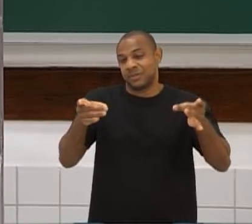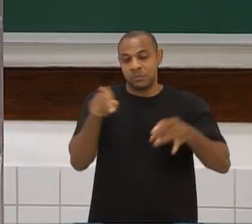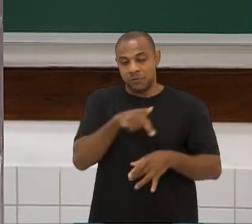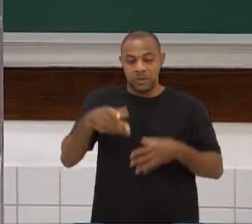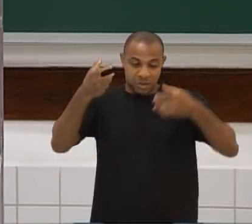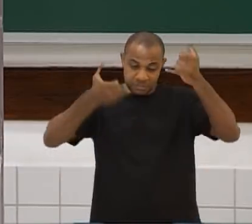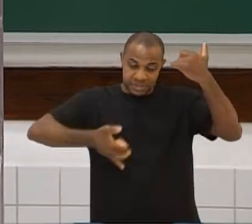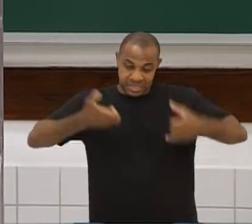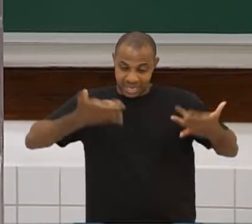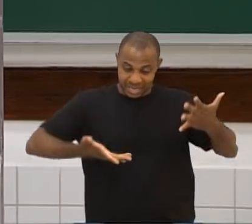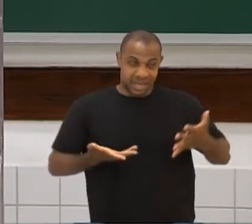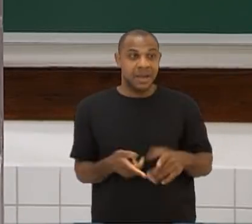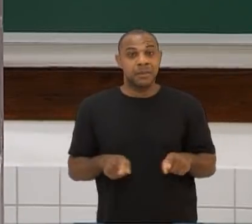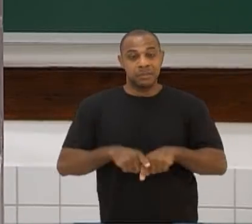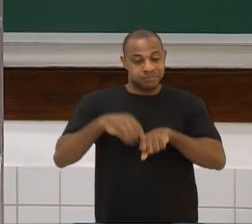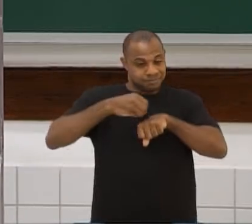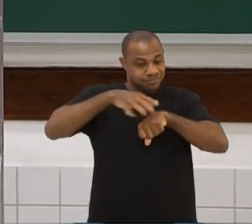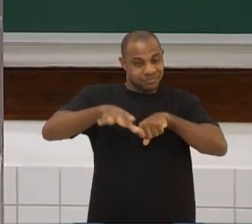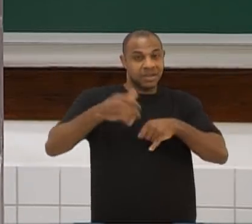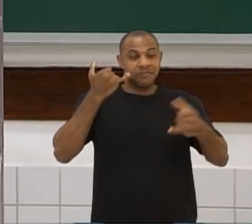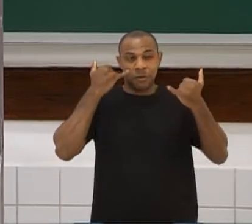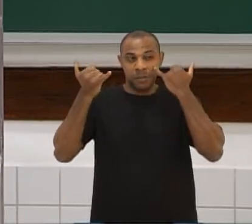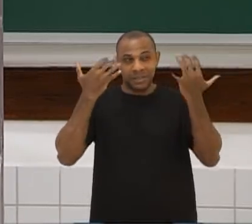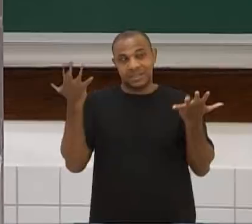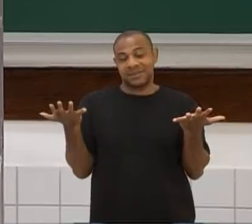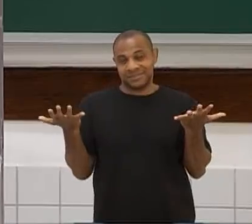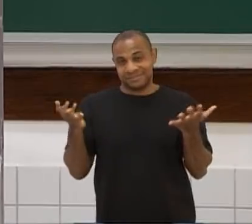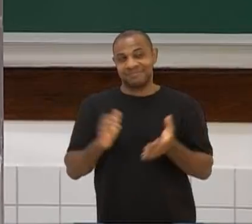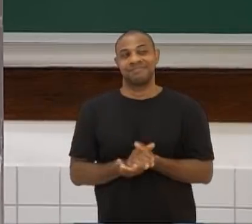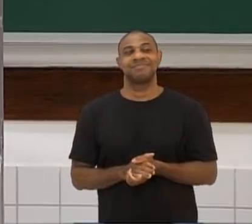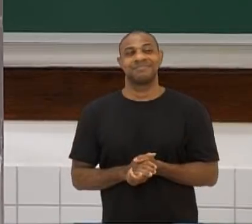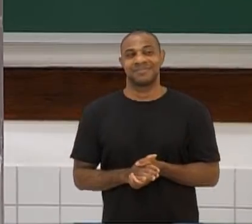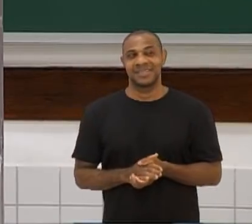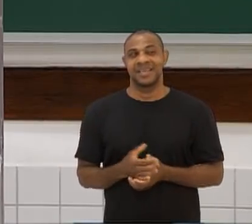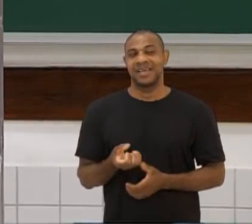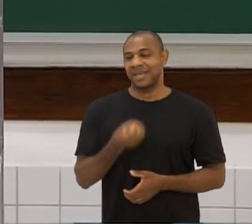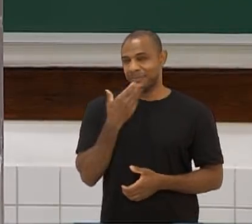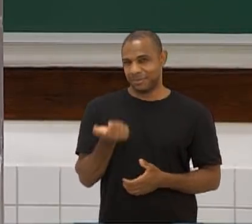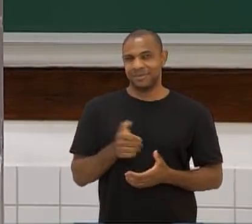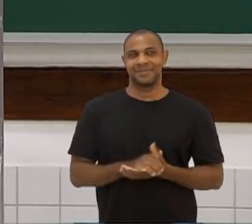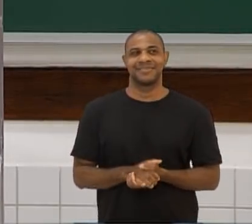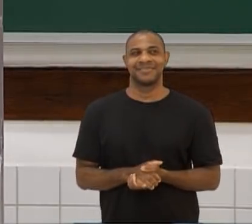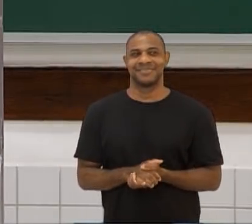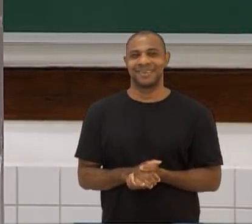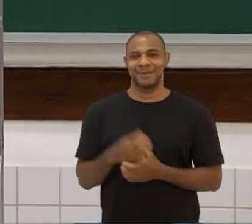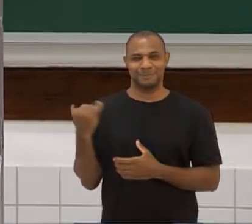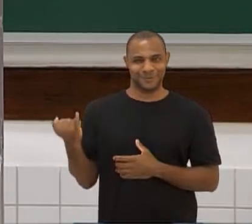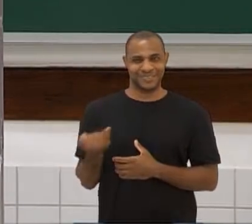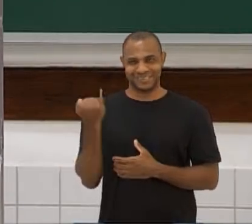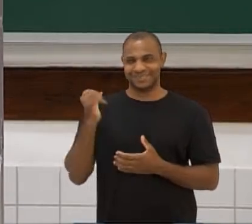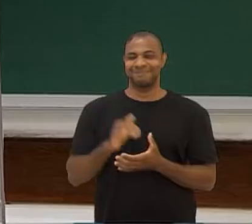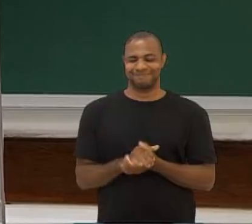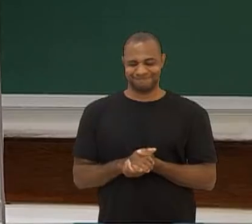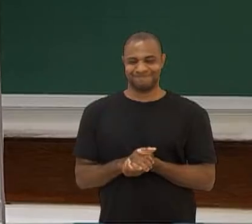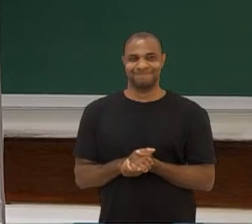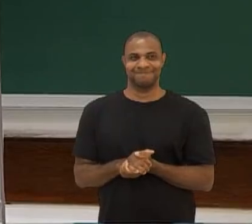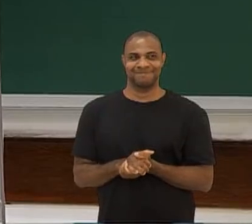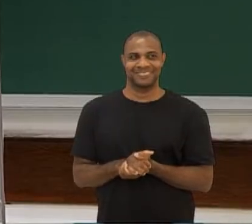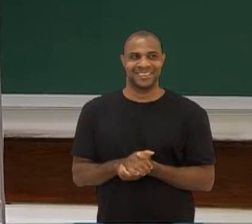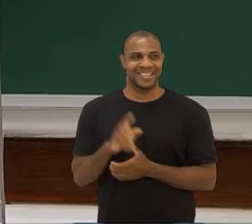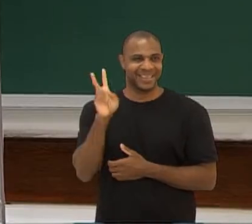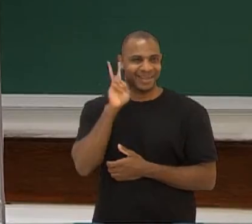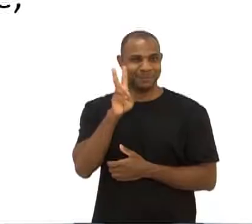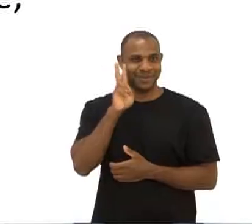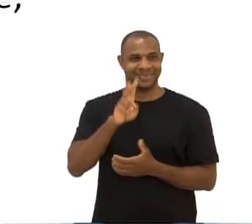professor vai trazer para nós, né, a trilha do conhecimento. É ótimo, a figura do professor é muito importante.